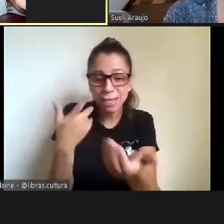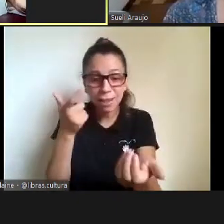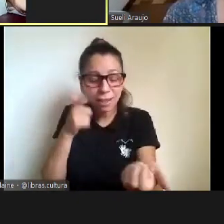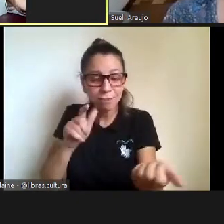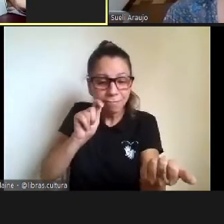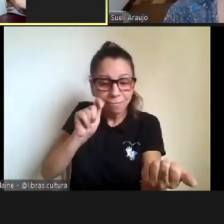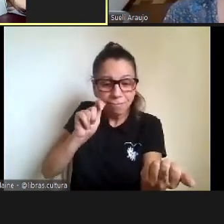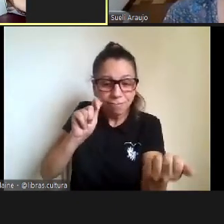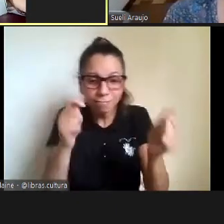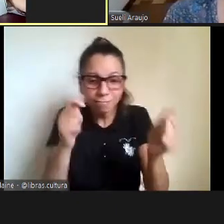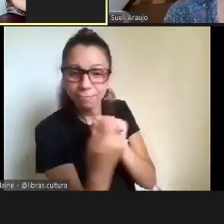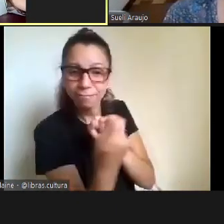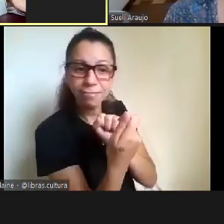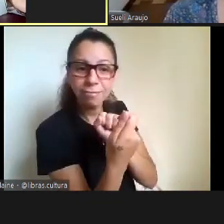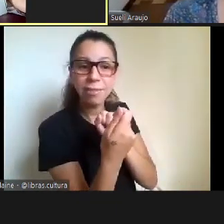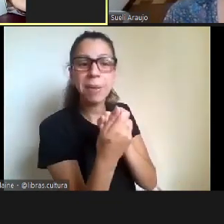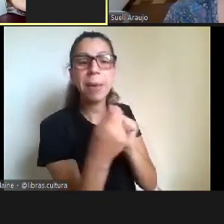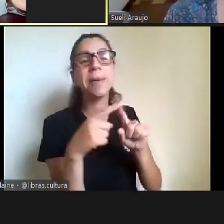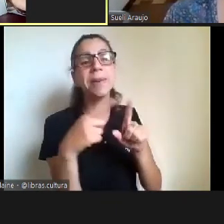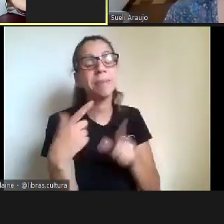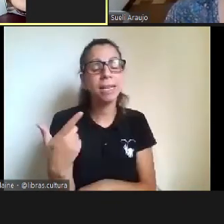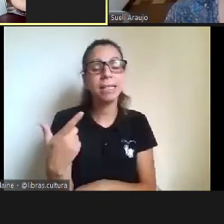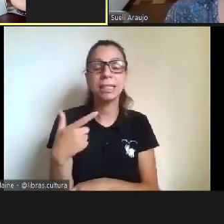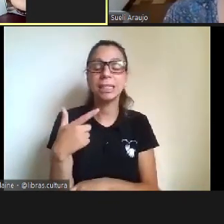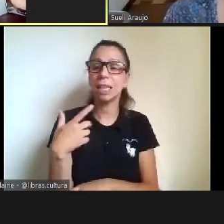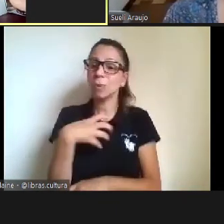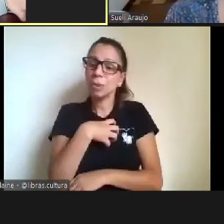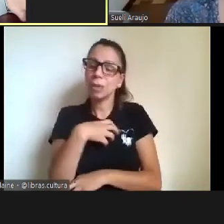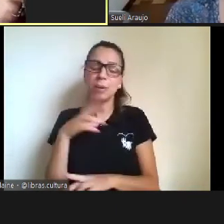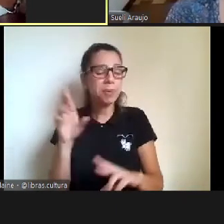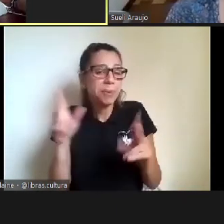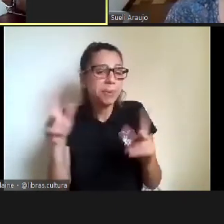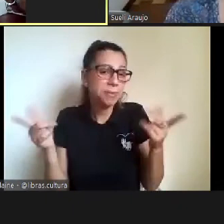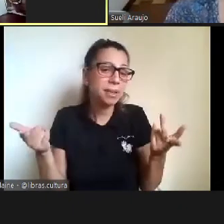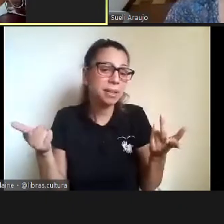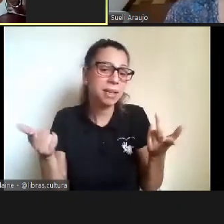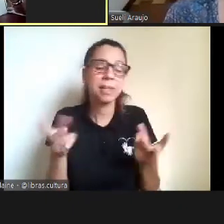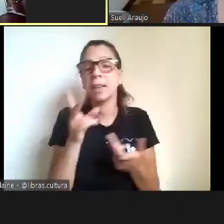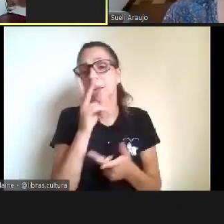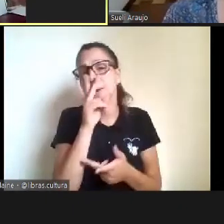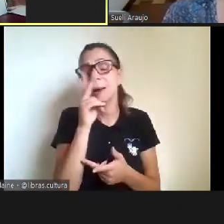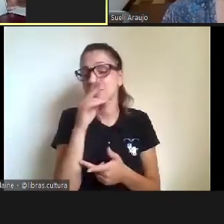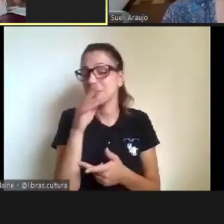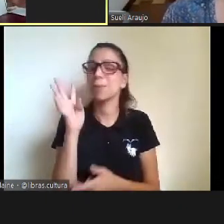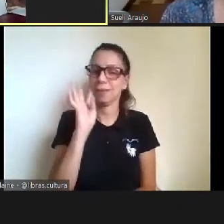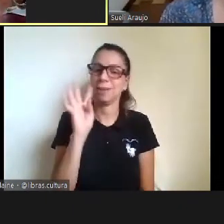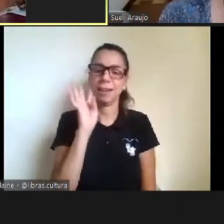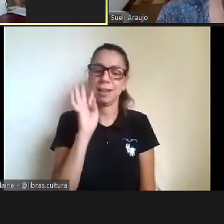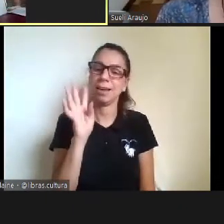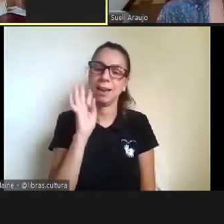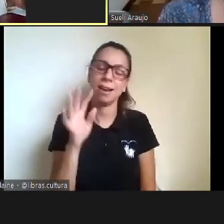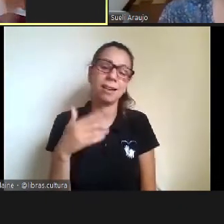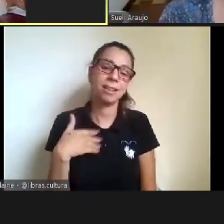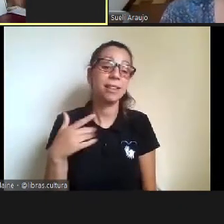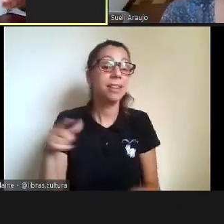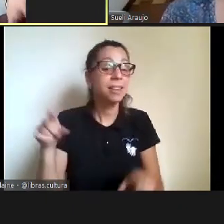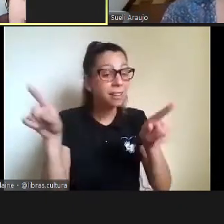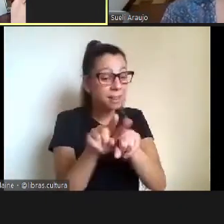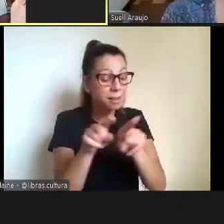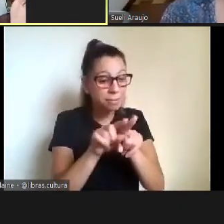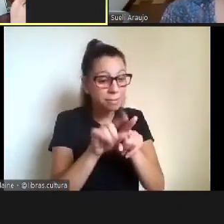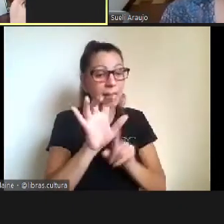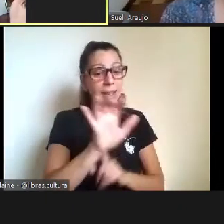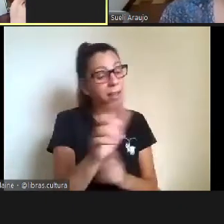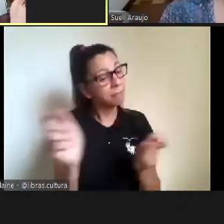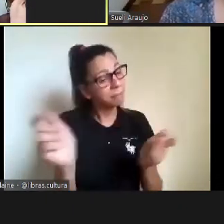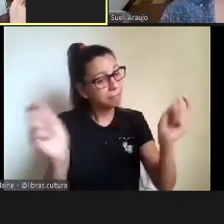e ele acontece de alguma outra maneira, entendeu? É isso que eu estou achando barato, assim, descobrir que isso também é